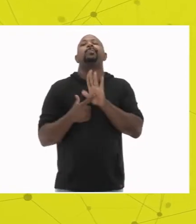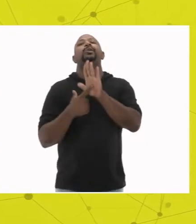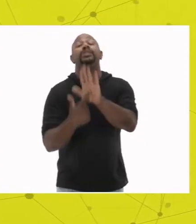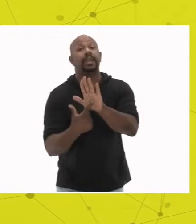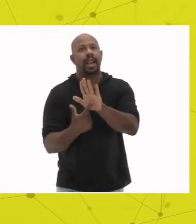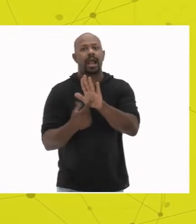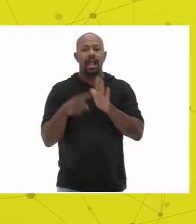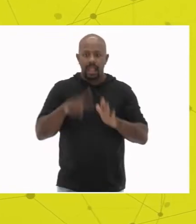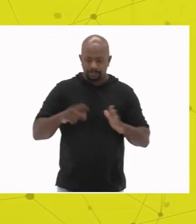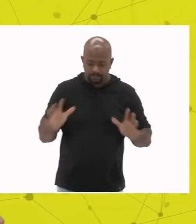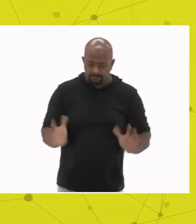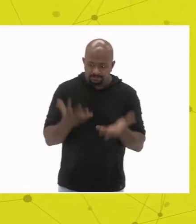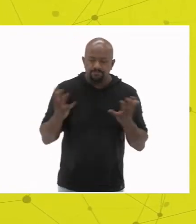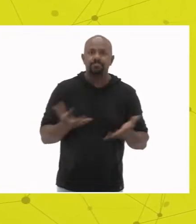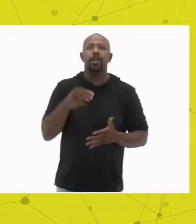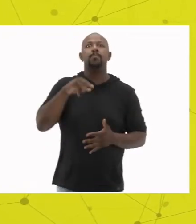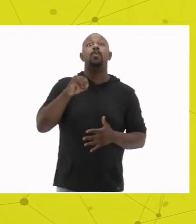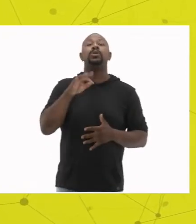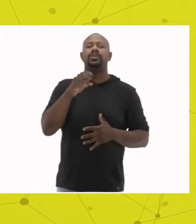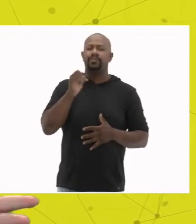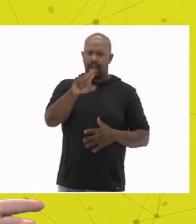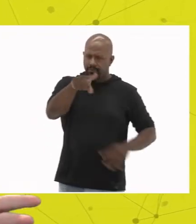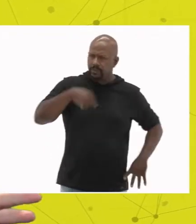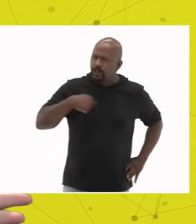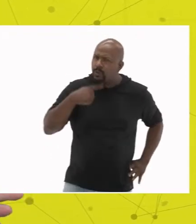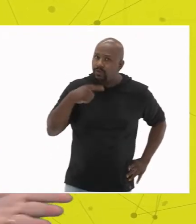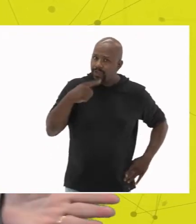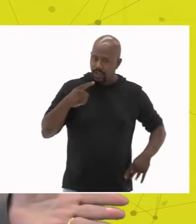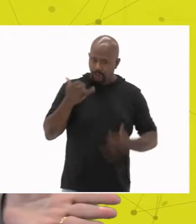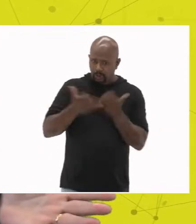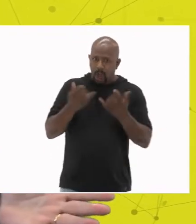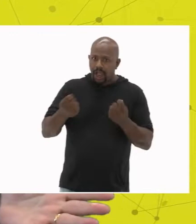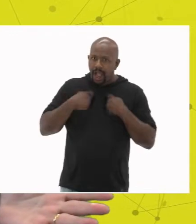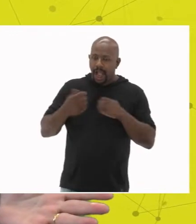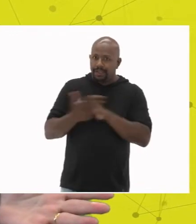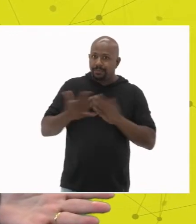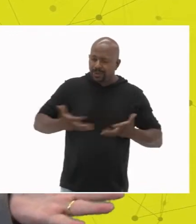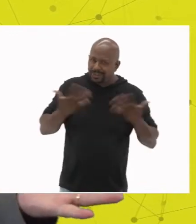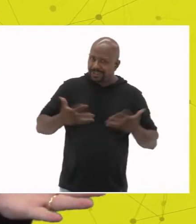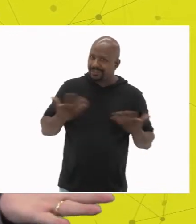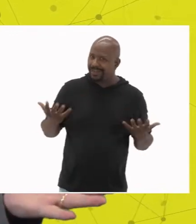de mostrar, trata-se de motivar. E alguém aqui duvida que jogos motivam?